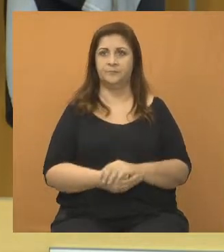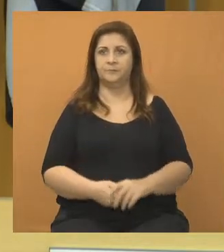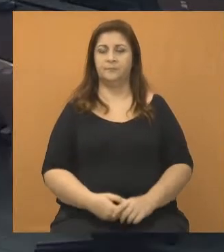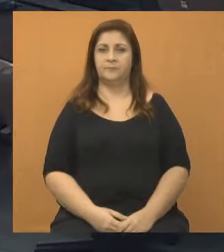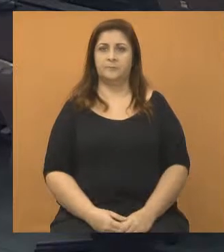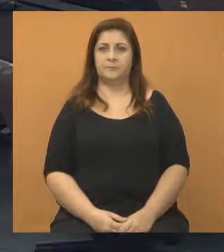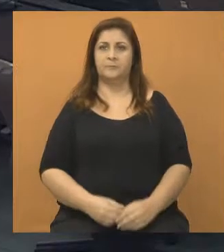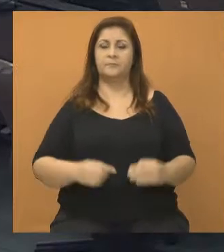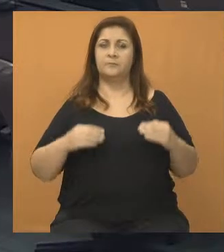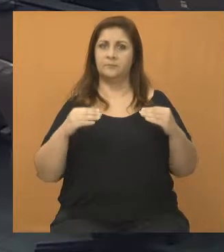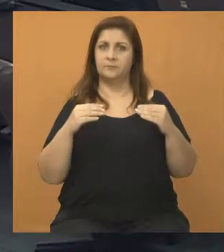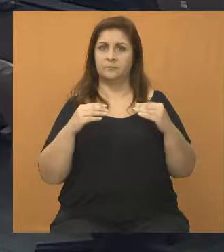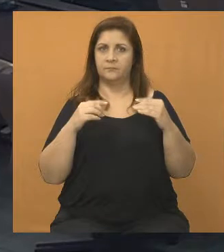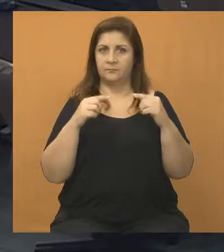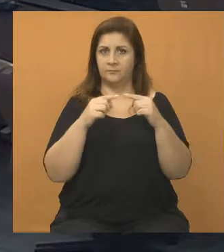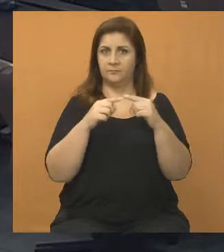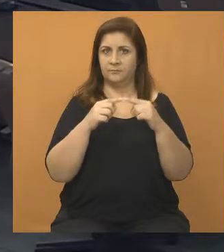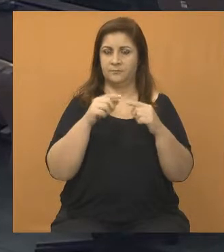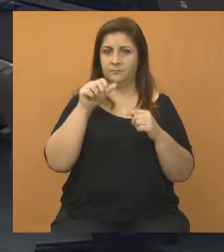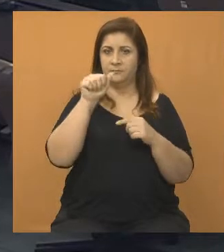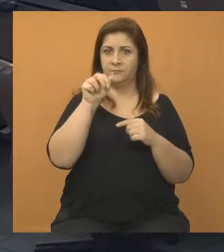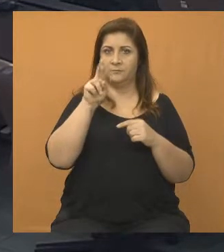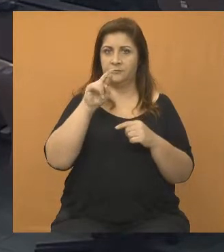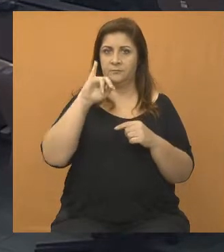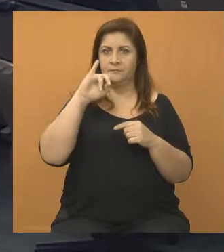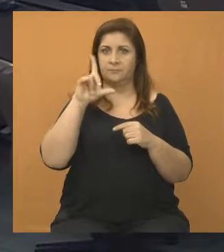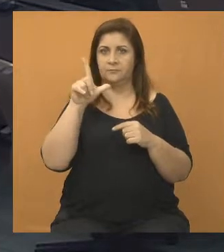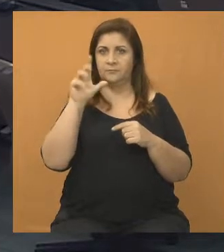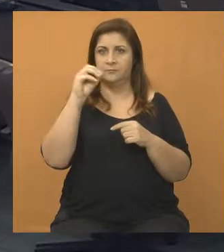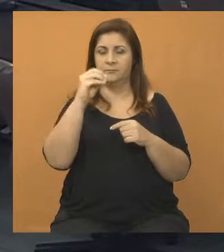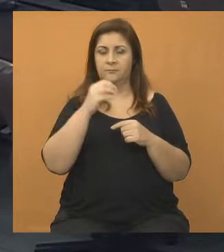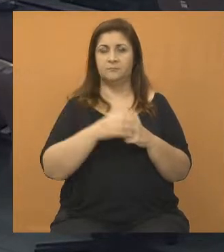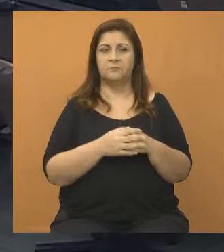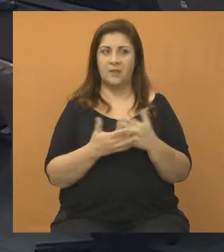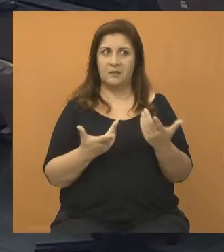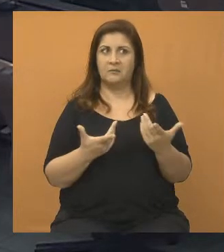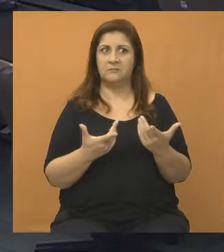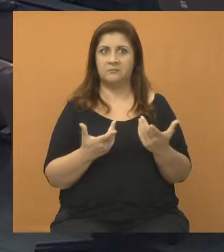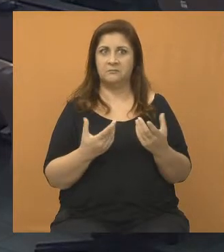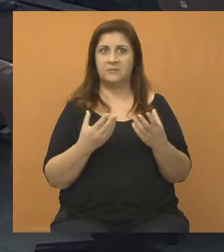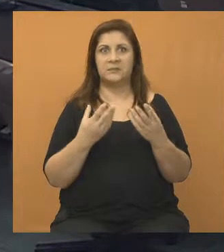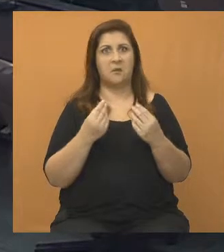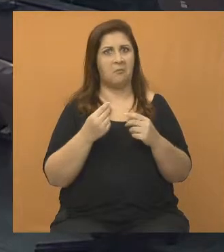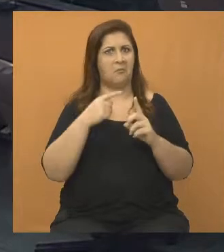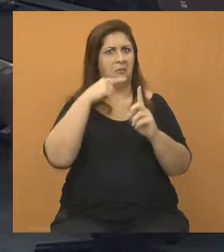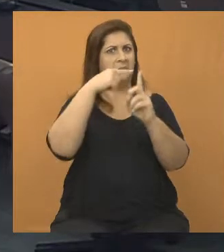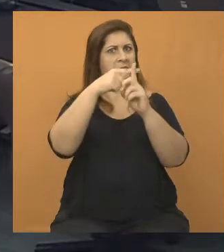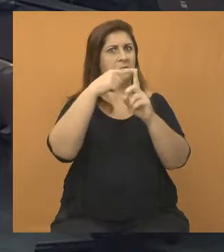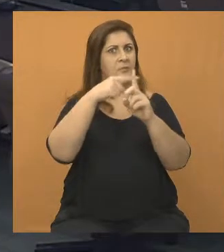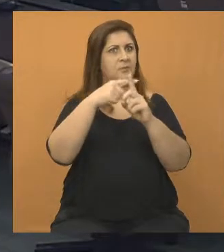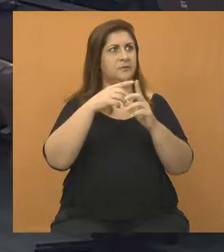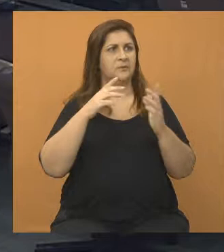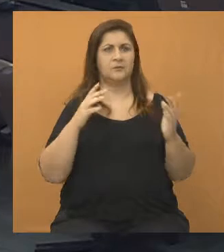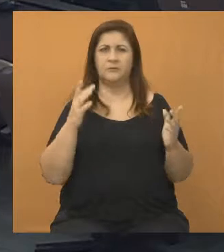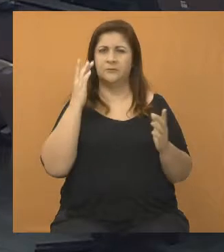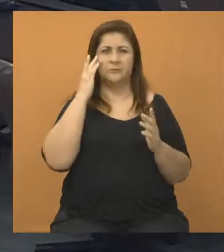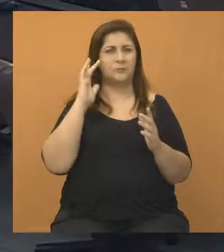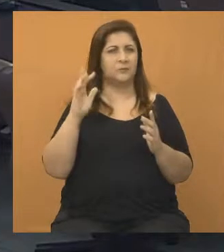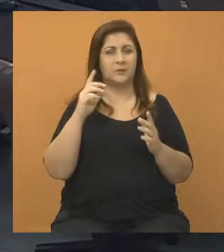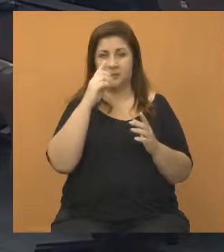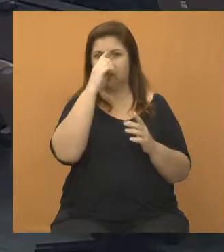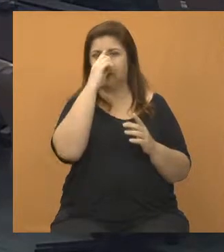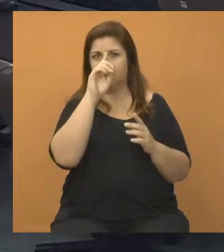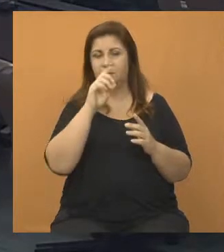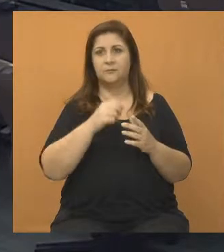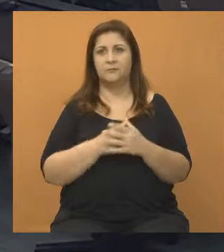com a visão do Arildo. Acho que está bem otimista também. Eu sou mais cética com relação a isso.